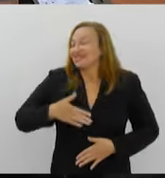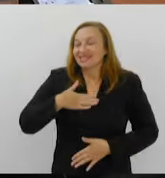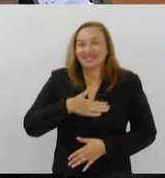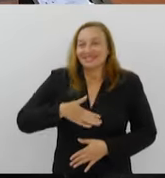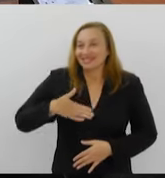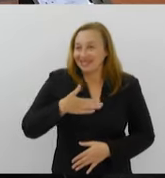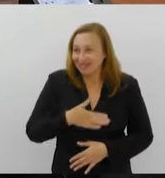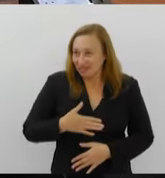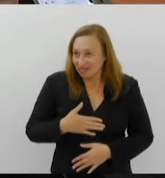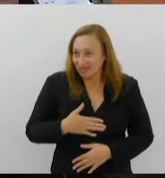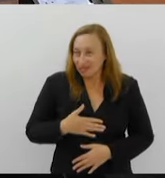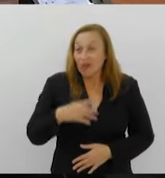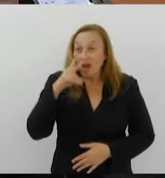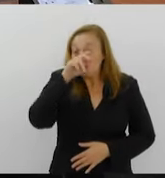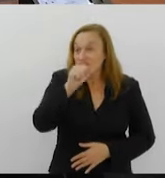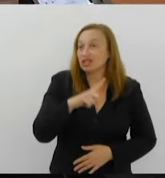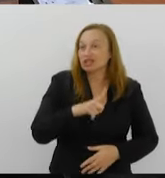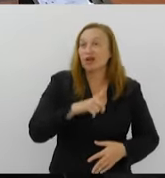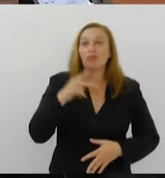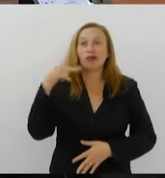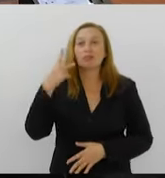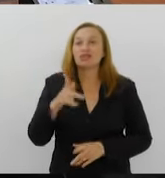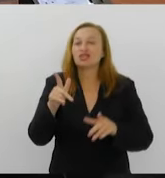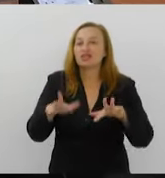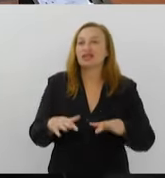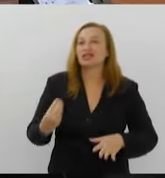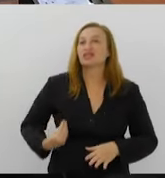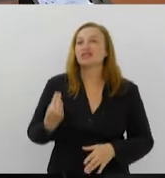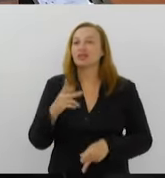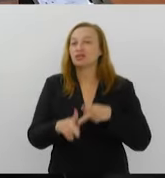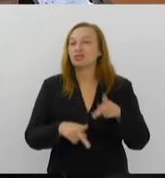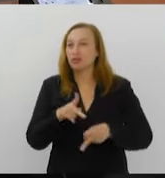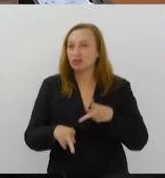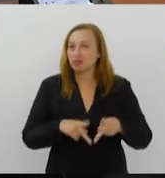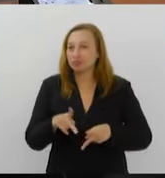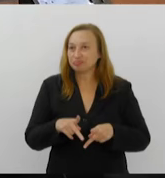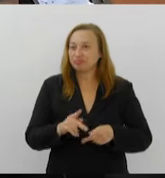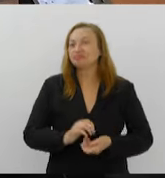gente da força que esse parlamento tem de fazer a diferença na vida das pessoas,